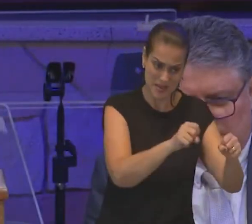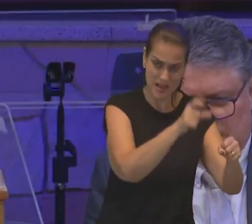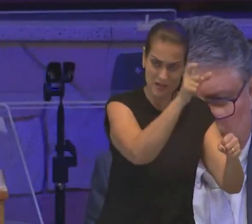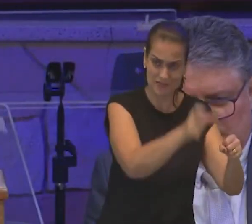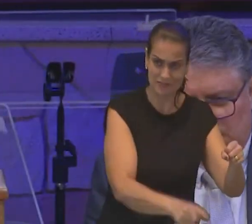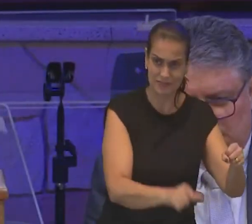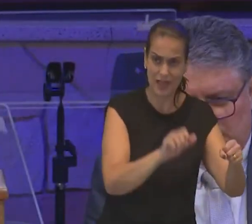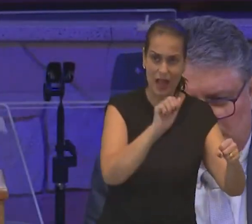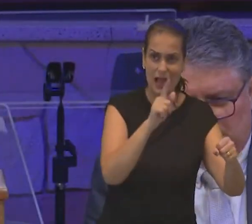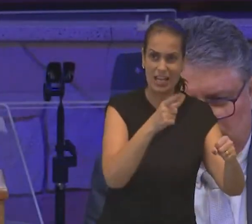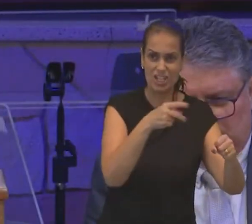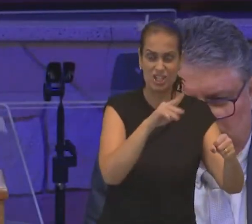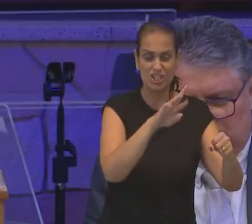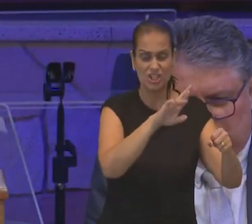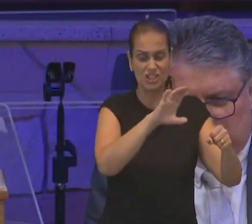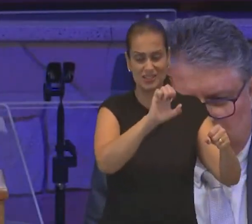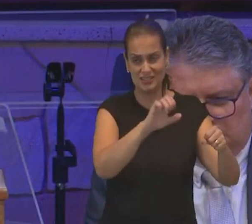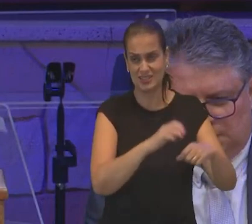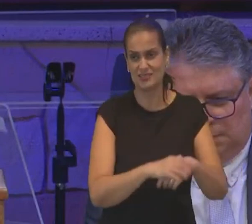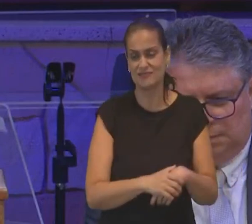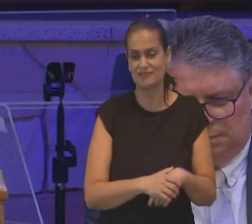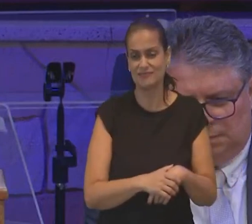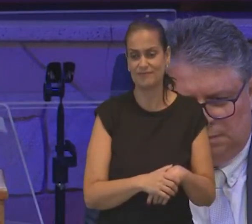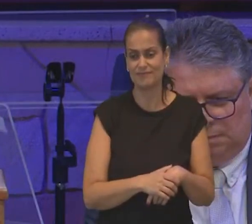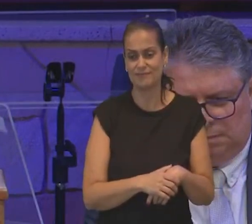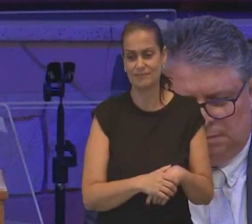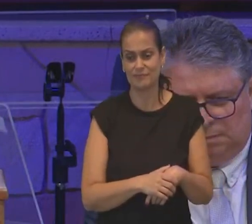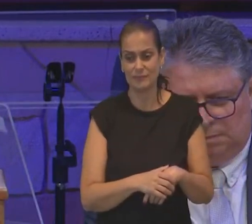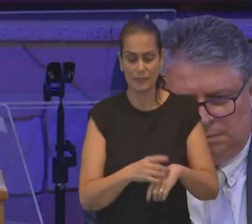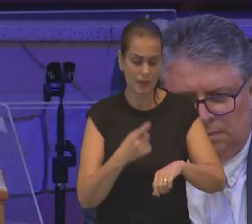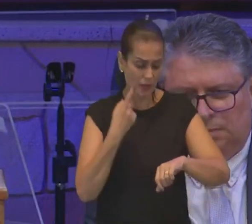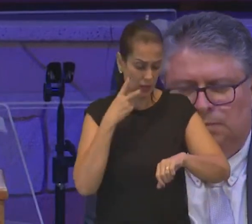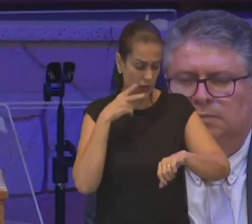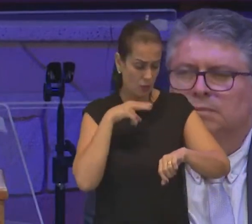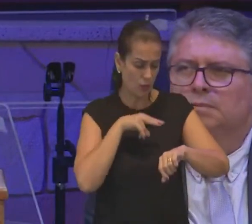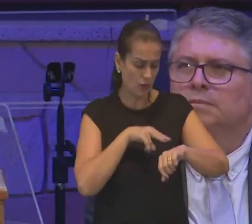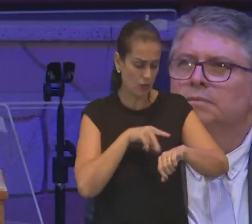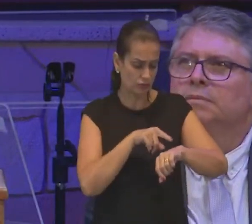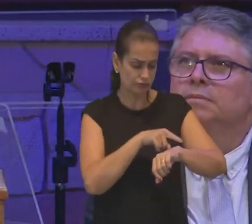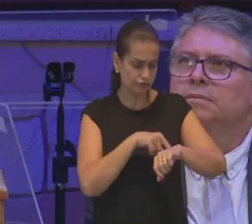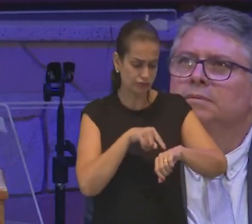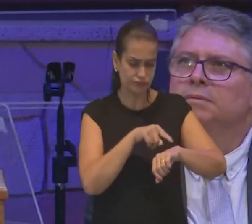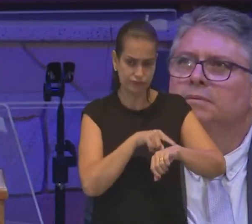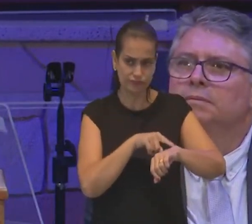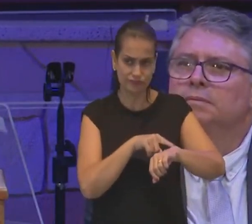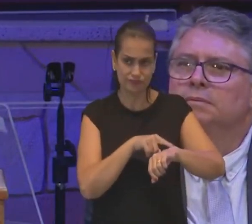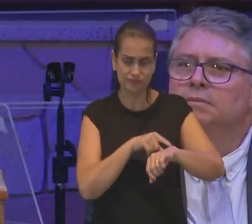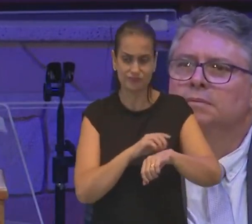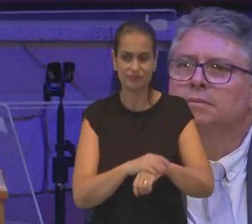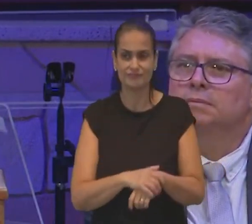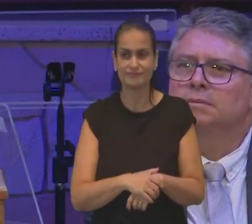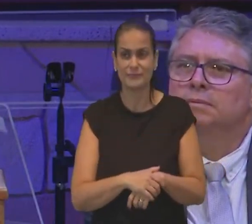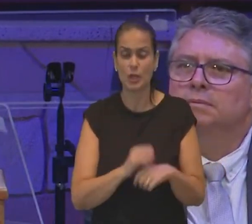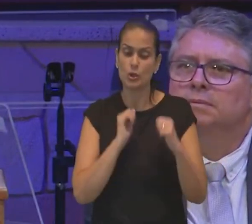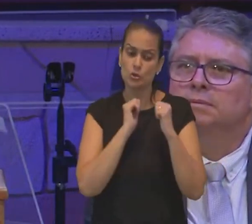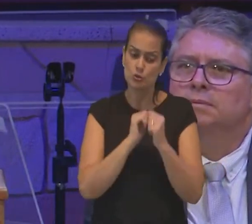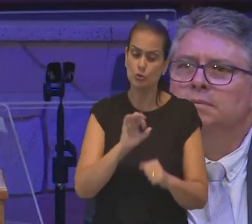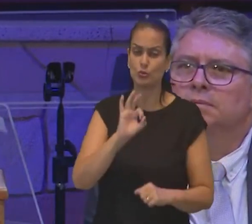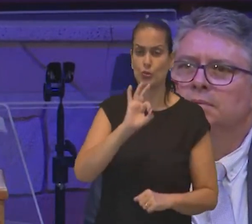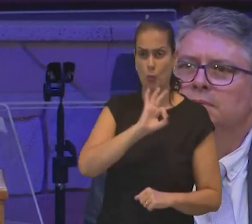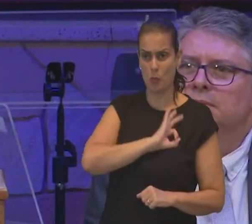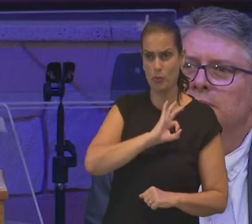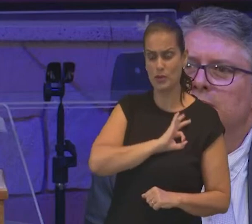Cunha. Ele disse, olhou para o relógio, ele já sendo policial, já sabendo como é que funcionavam